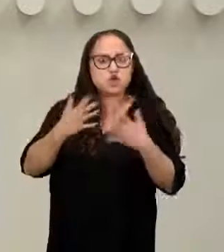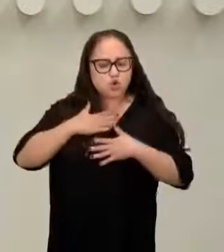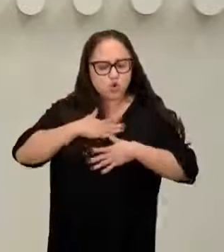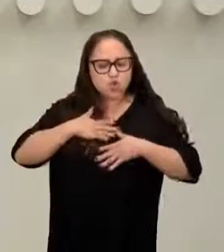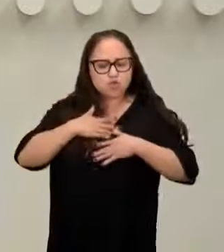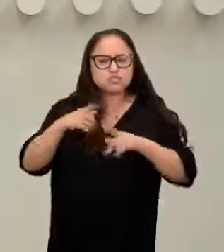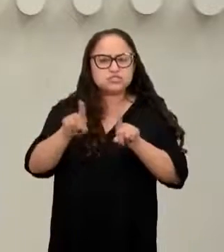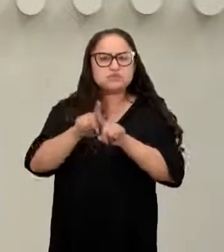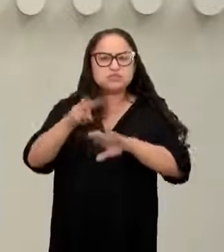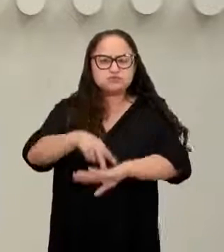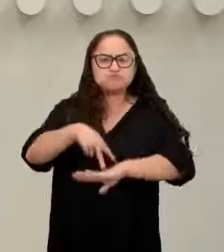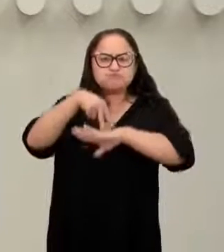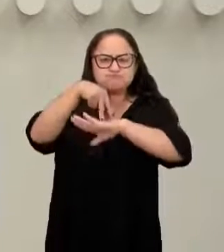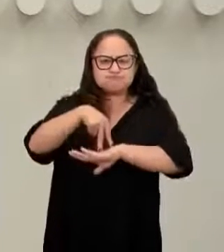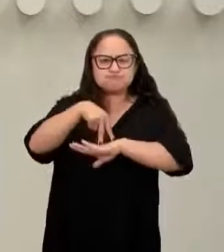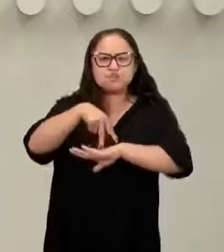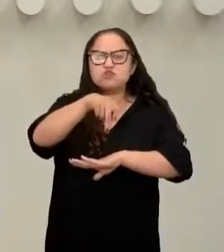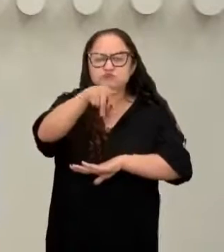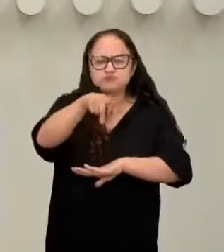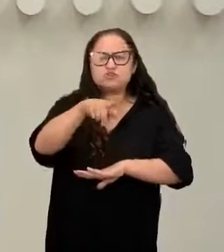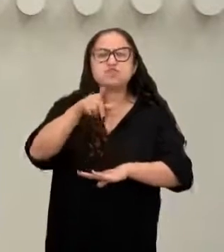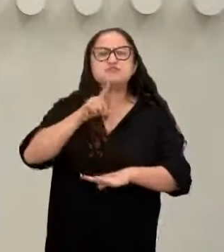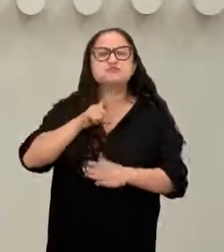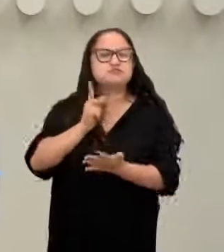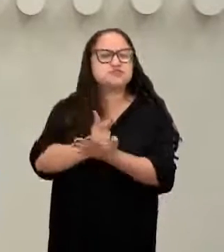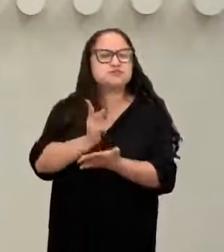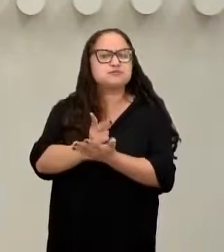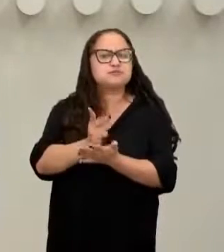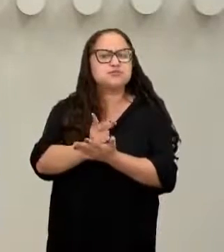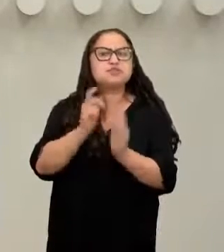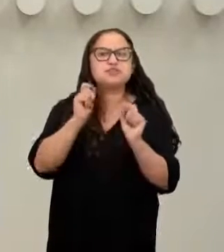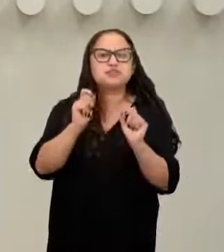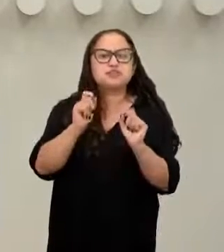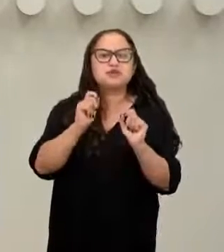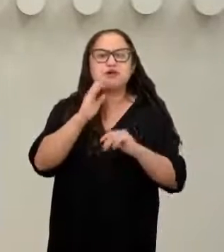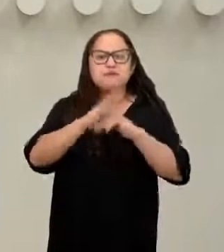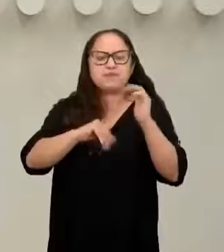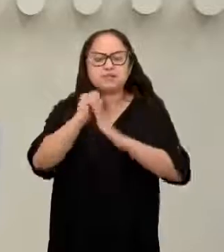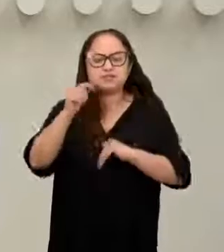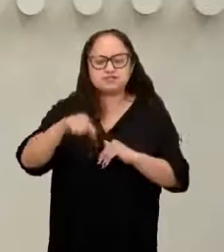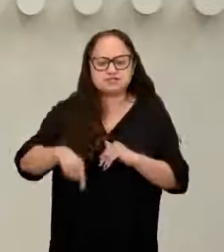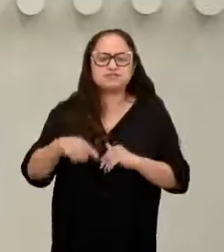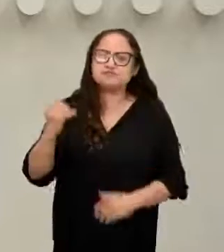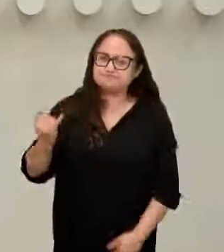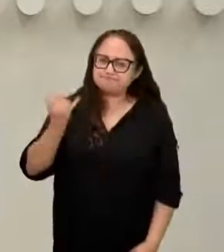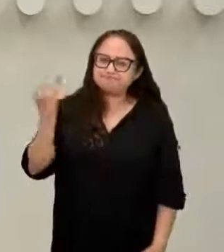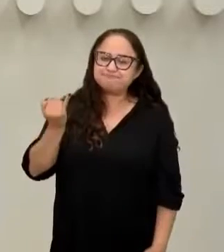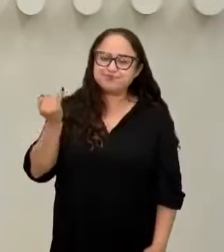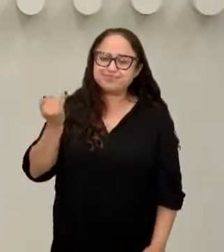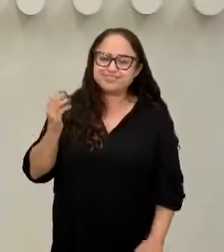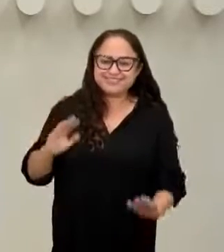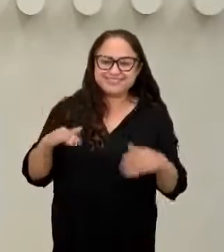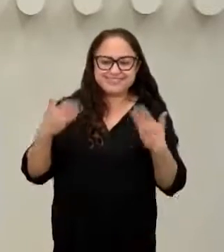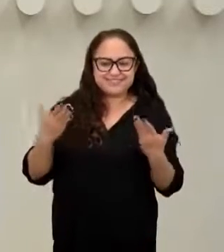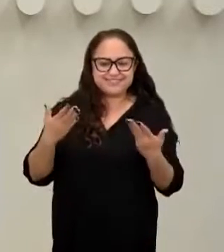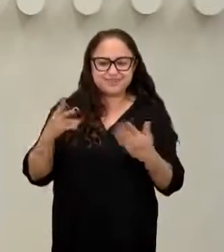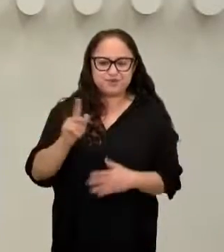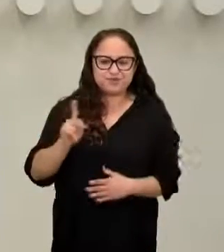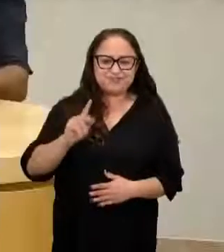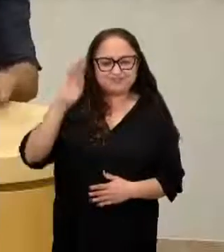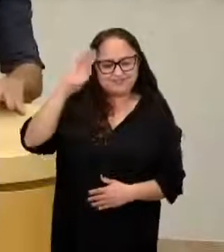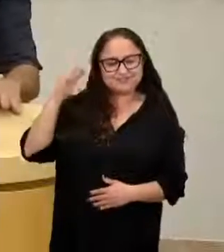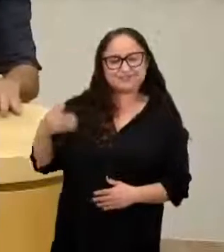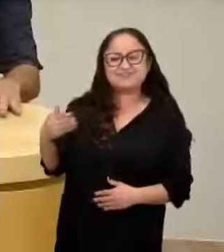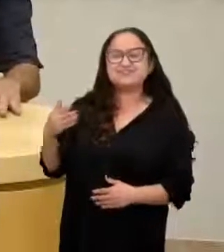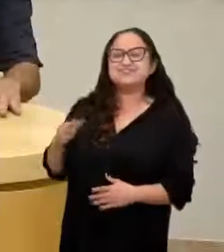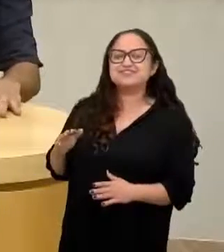o conteúdo, a habilidade desta aula para a vida inteira, porque ela é importantíssima. Então, professora Tayana, assumindo uma posição, quais